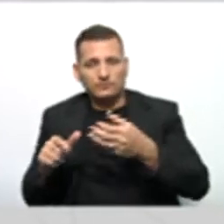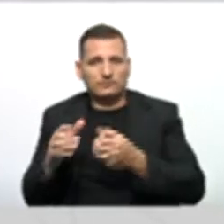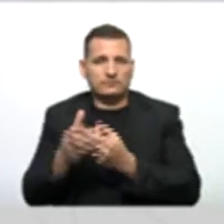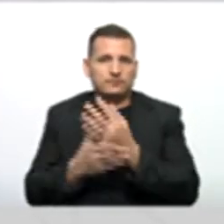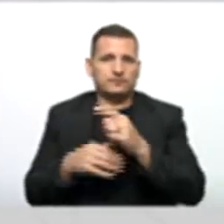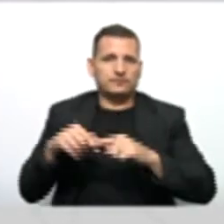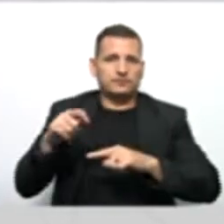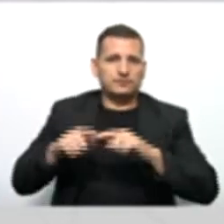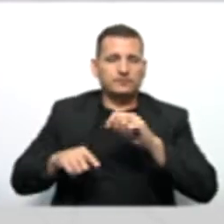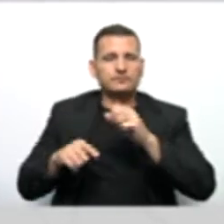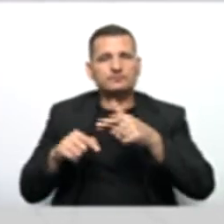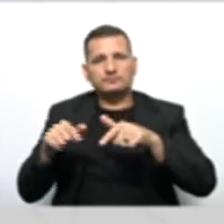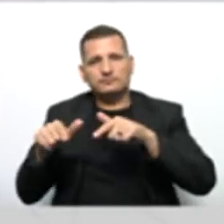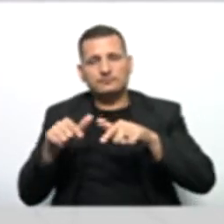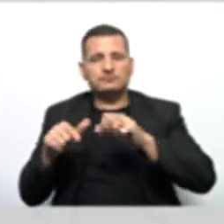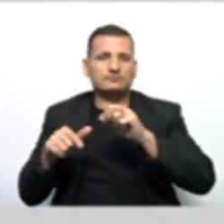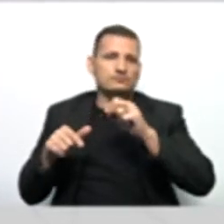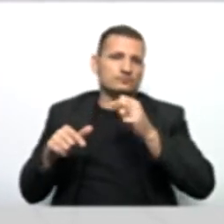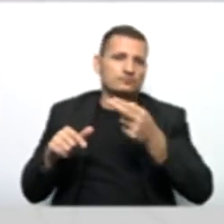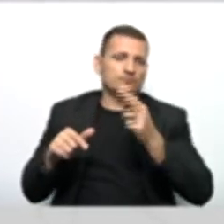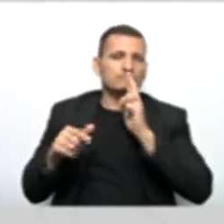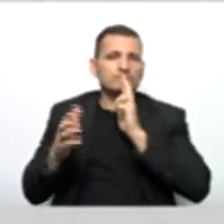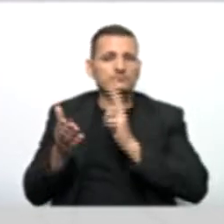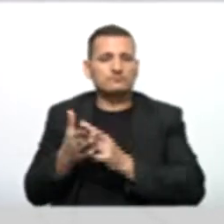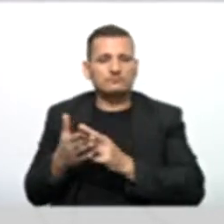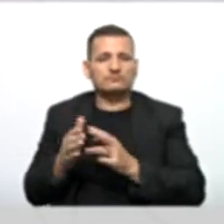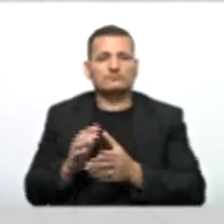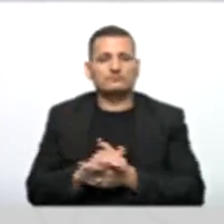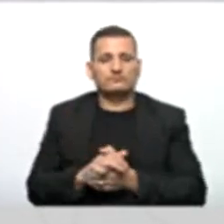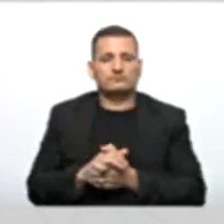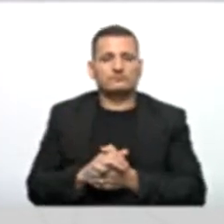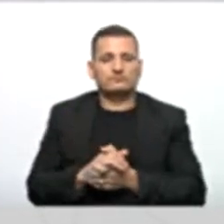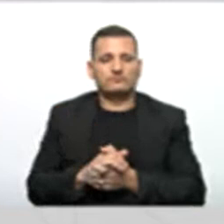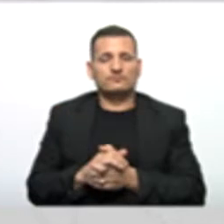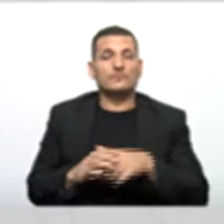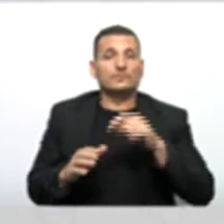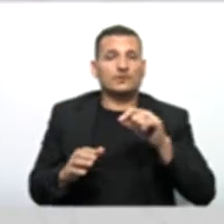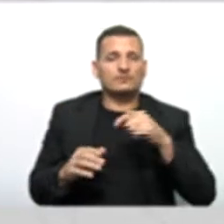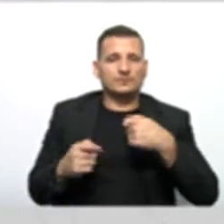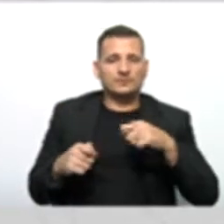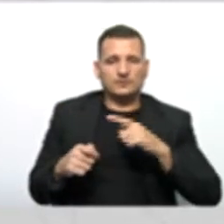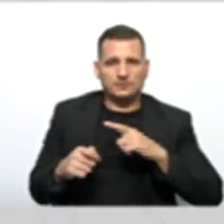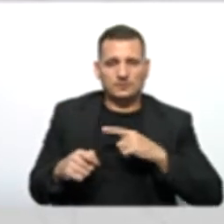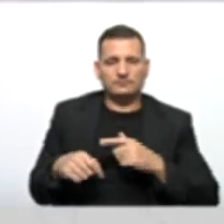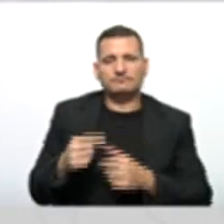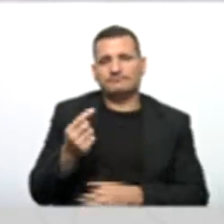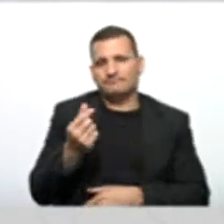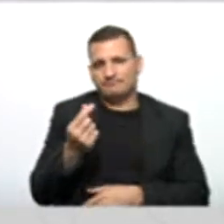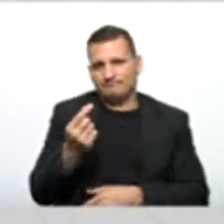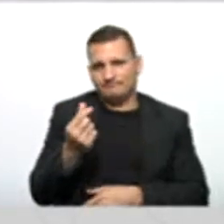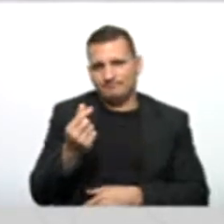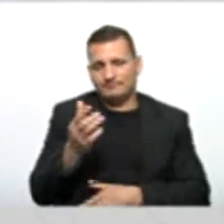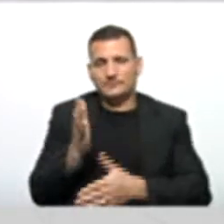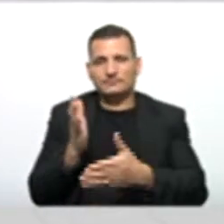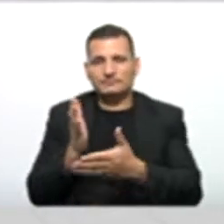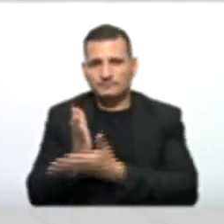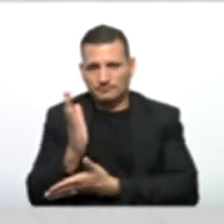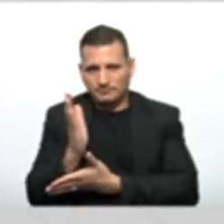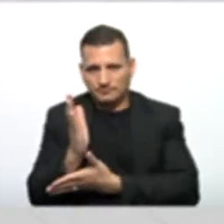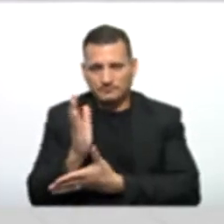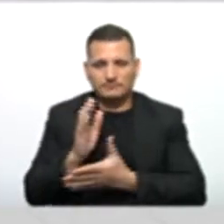ou resultado, que deve obedecer a um orçamento aprovado, ou seja, eu tenho um custo incluído nisso